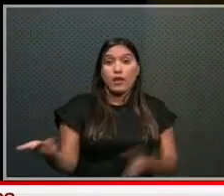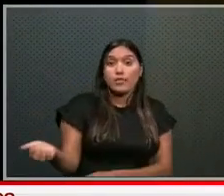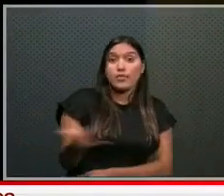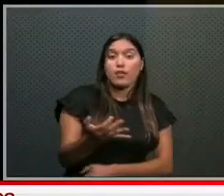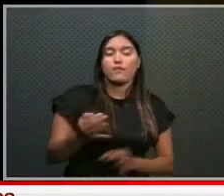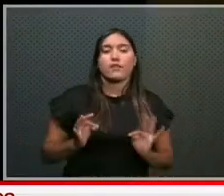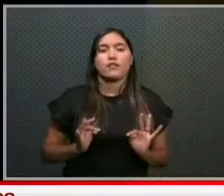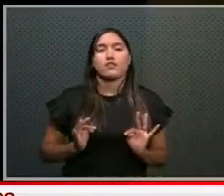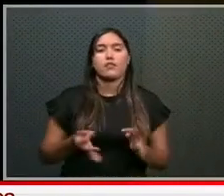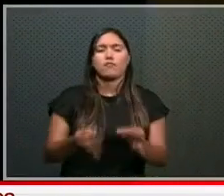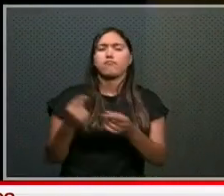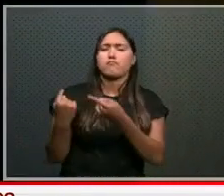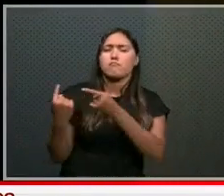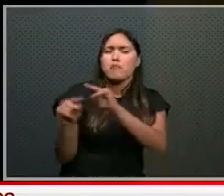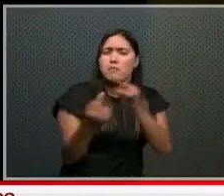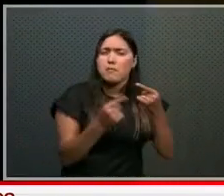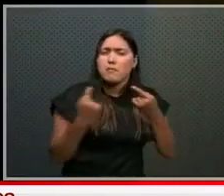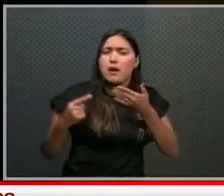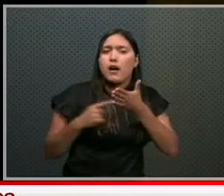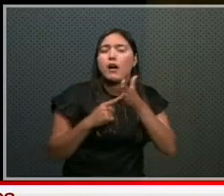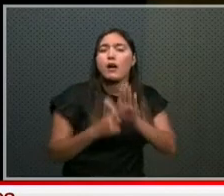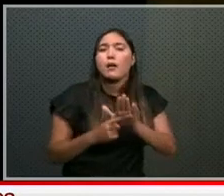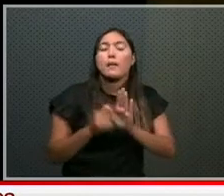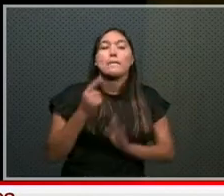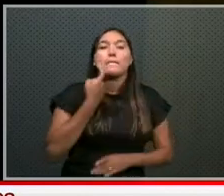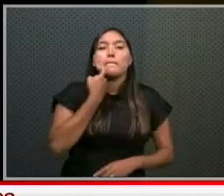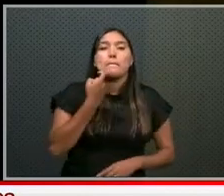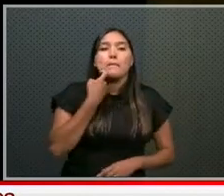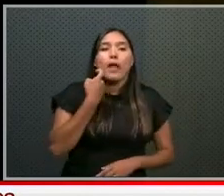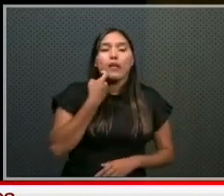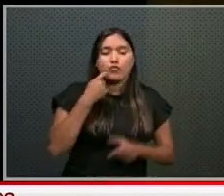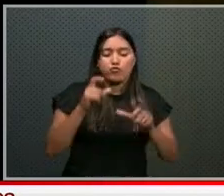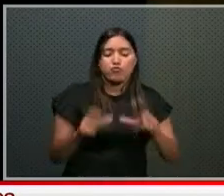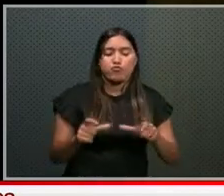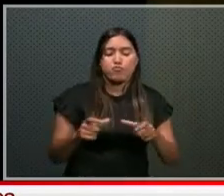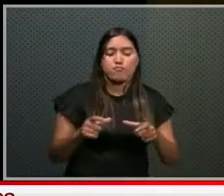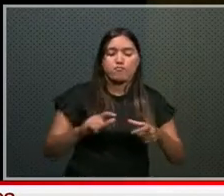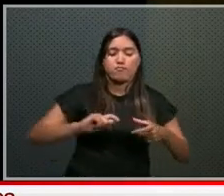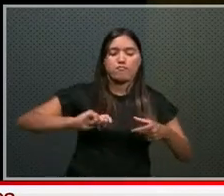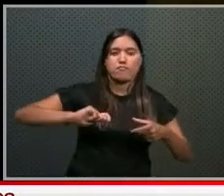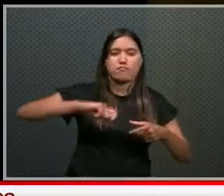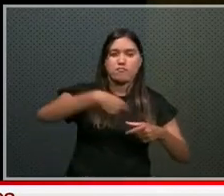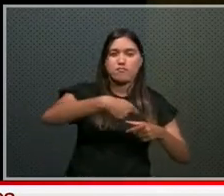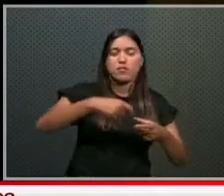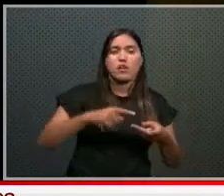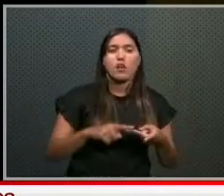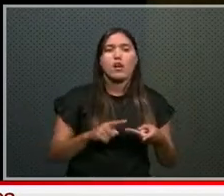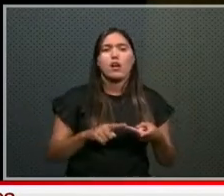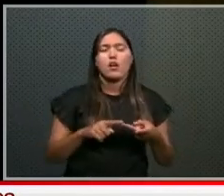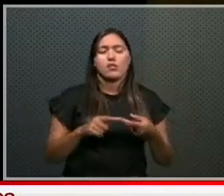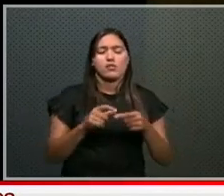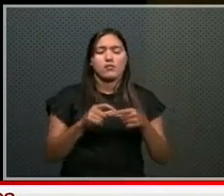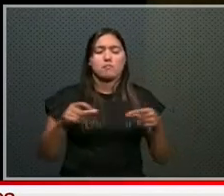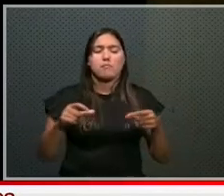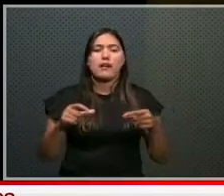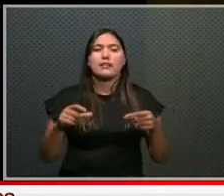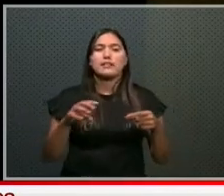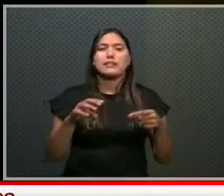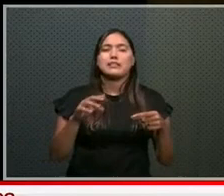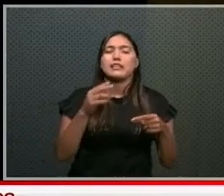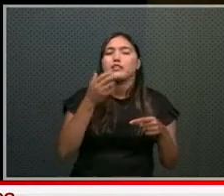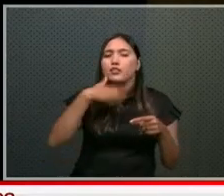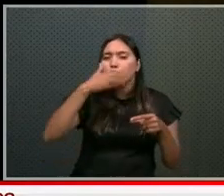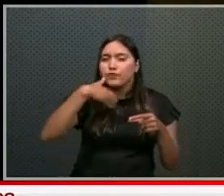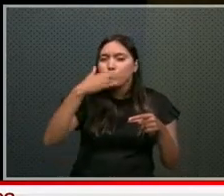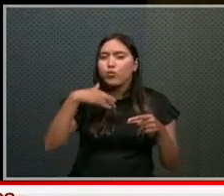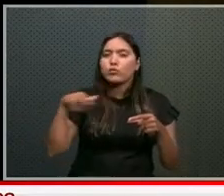discutida e tão bem apresentada o pirarucu em conserva blends de Barrinhas e Barrinhas e cereais a partir de frutas